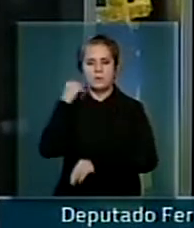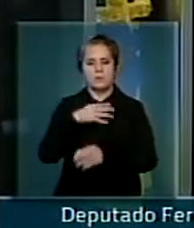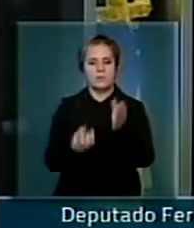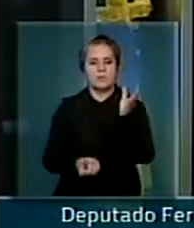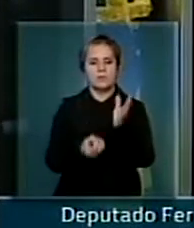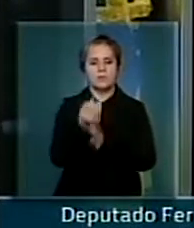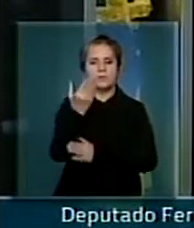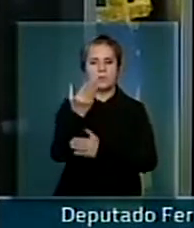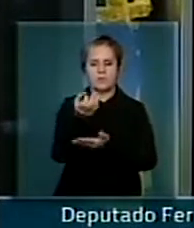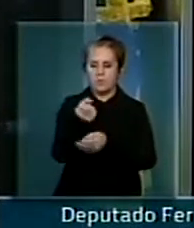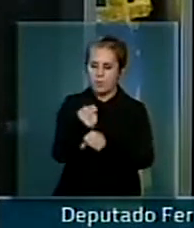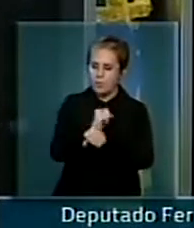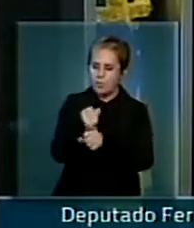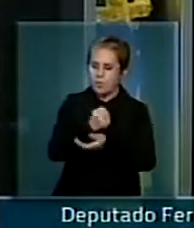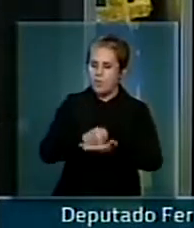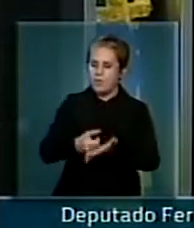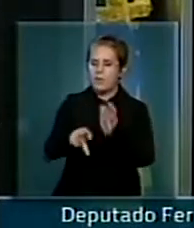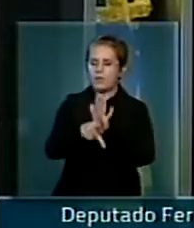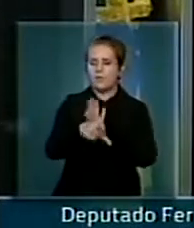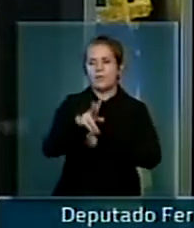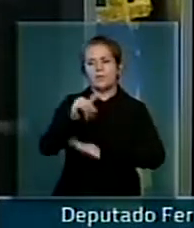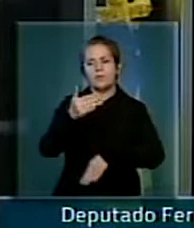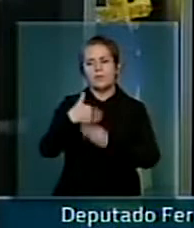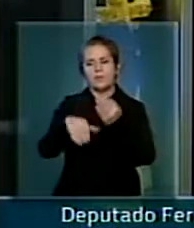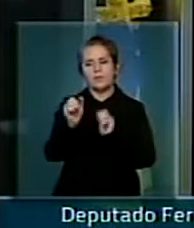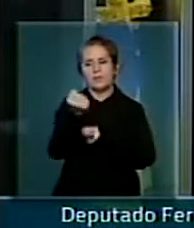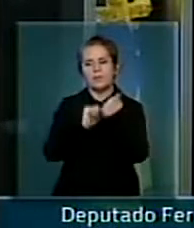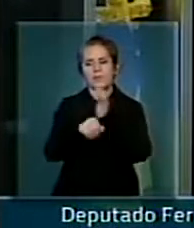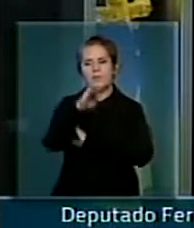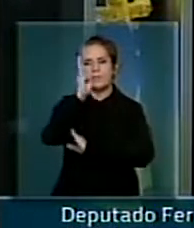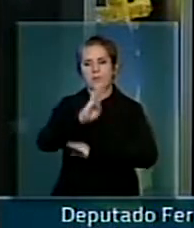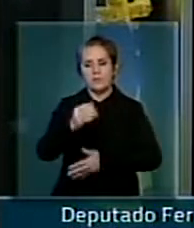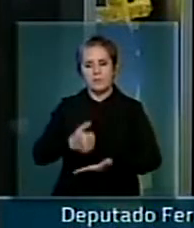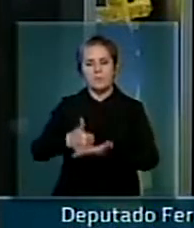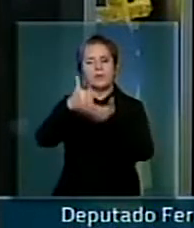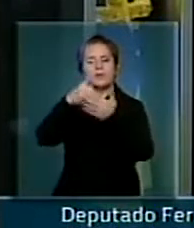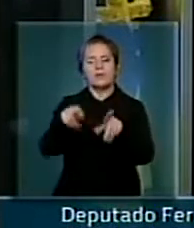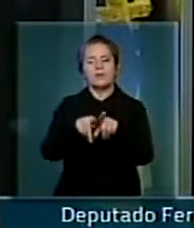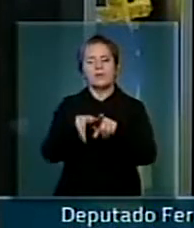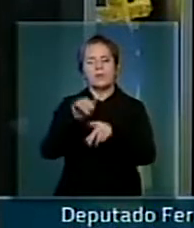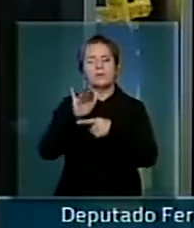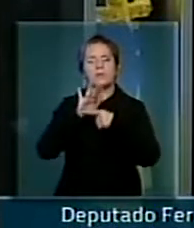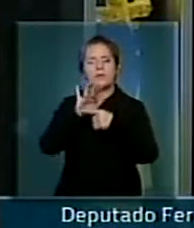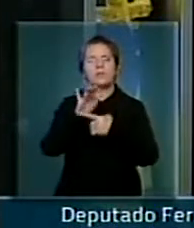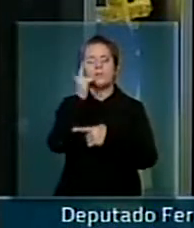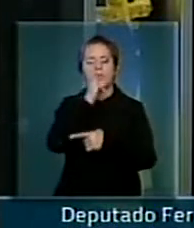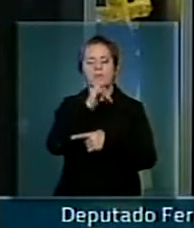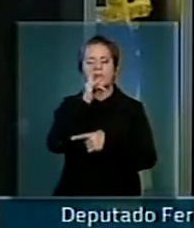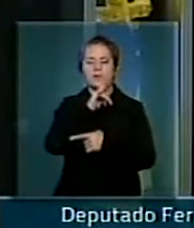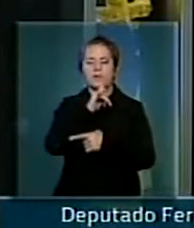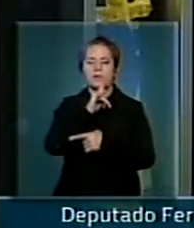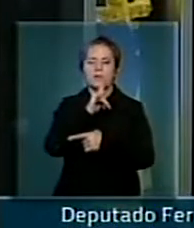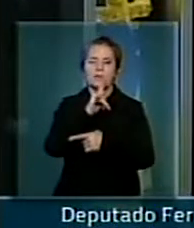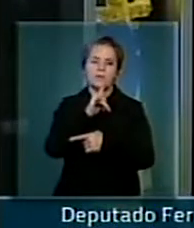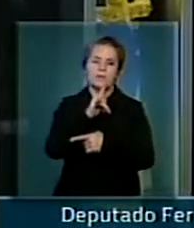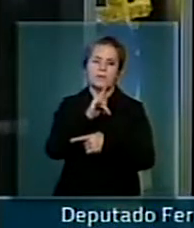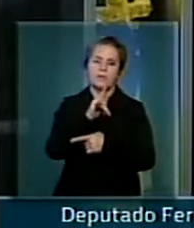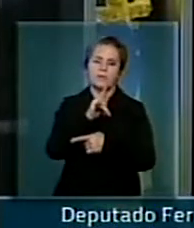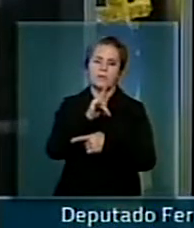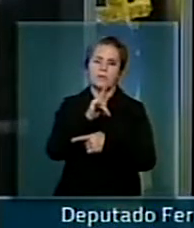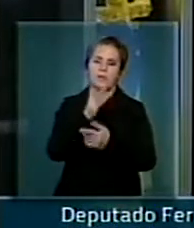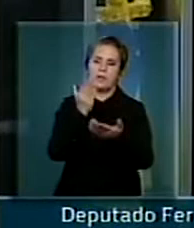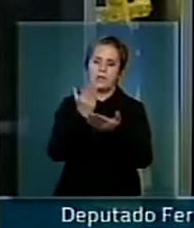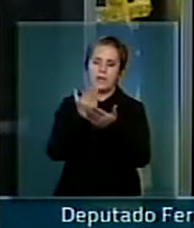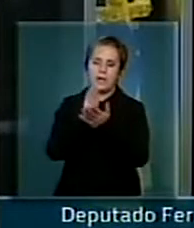poderoso combustível que irá impulsionar a indústria brasileira e possibilitará reverter o processo de primarização